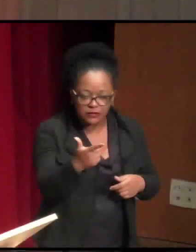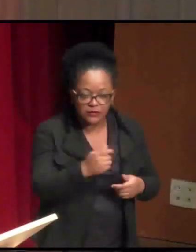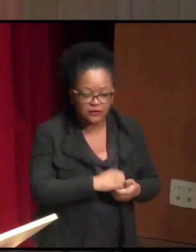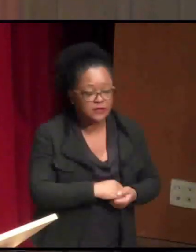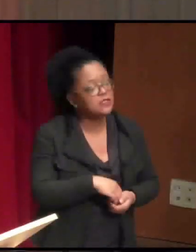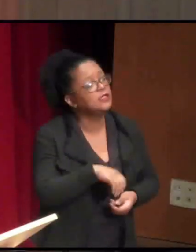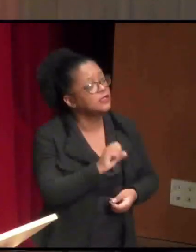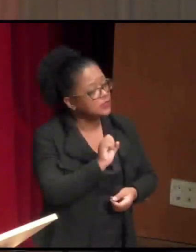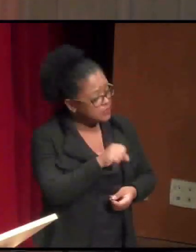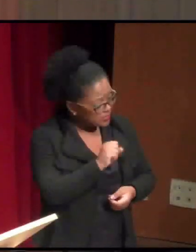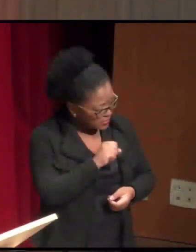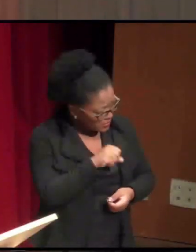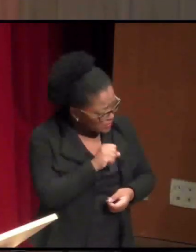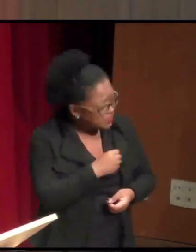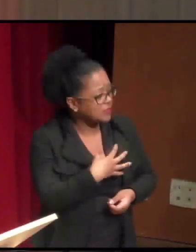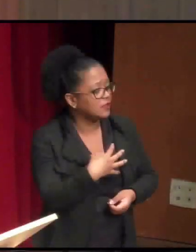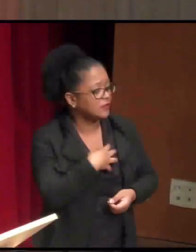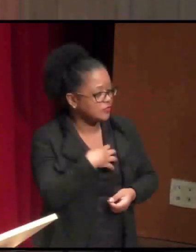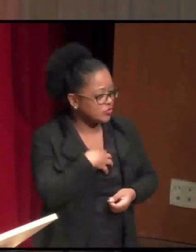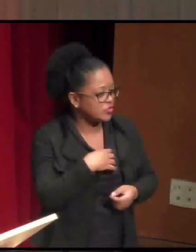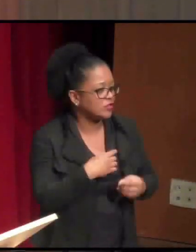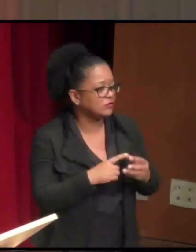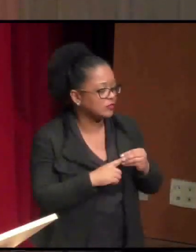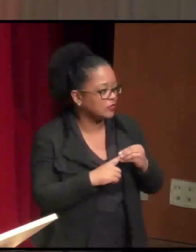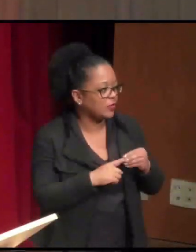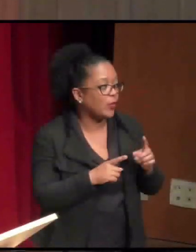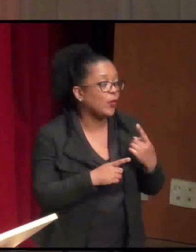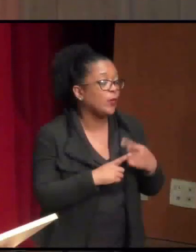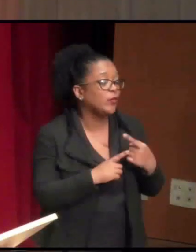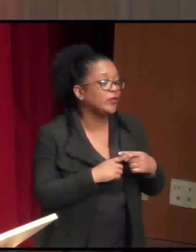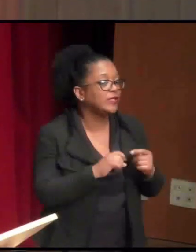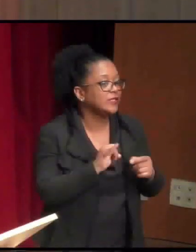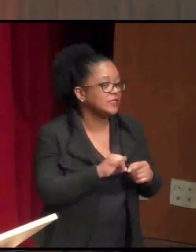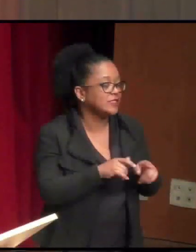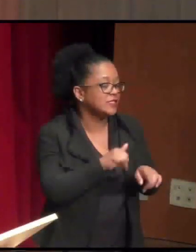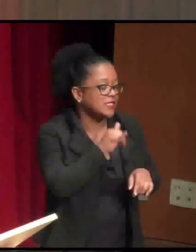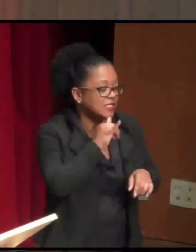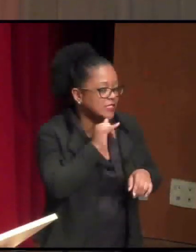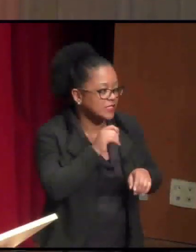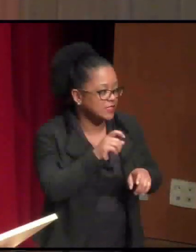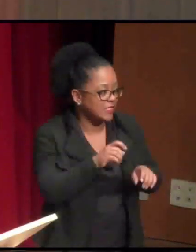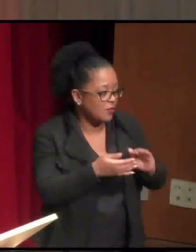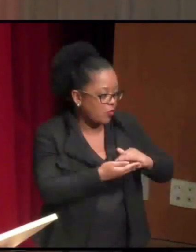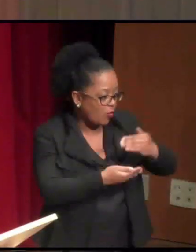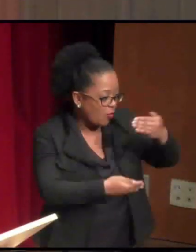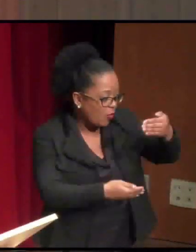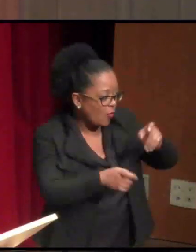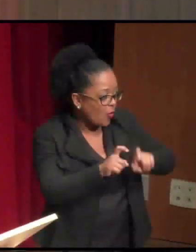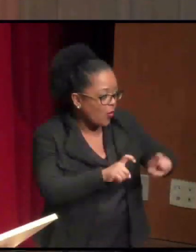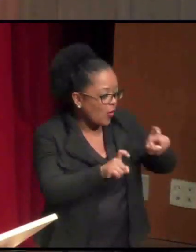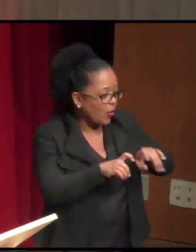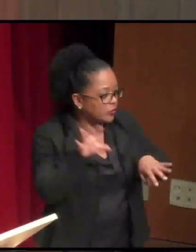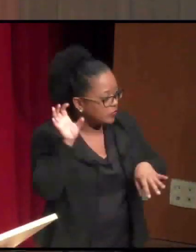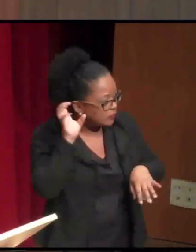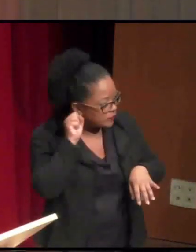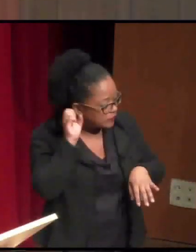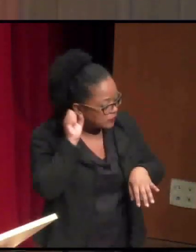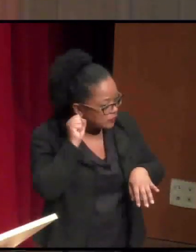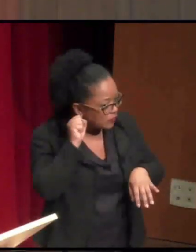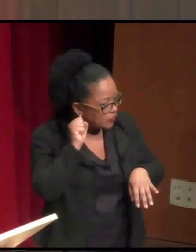Porque se eu for ouvir o computador, a não ser que eu mude o sintetizador lá, ele